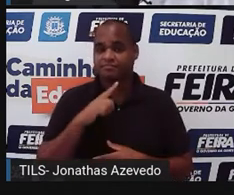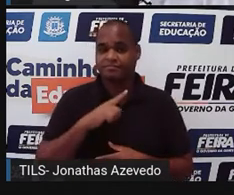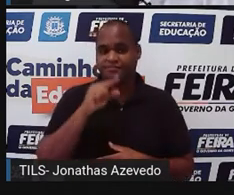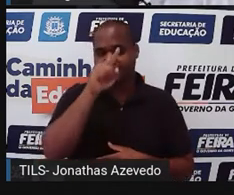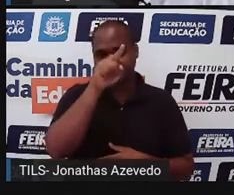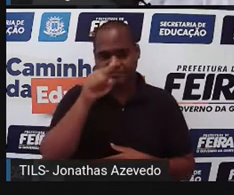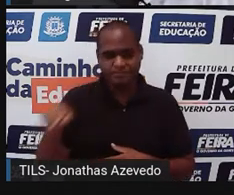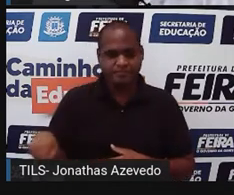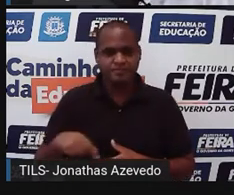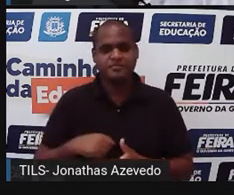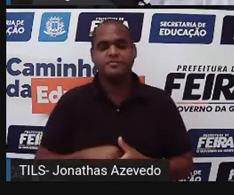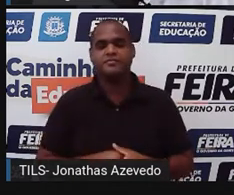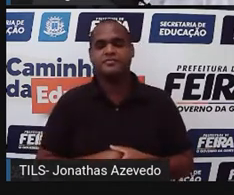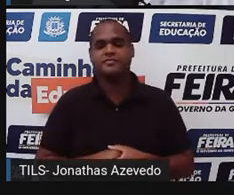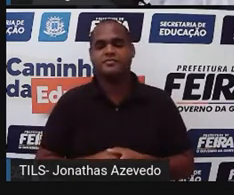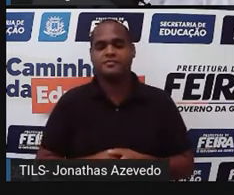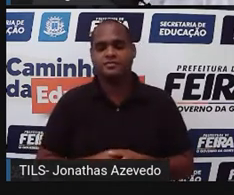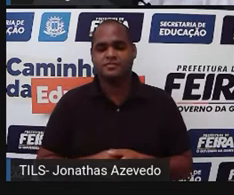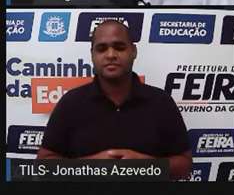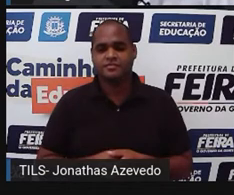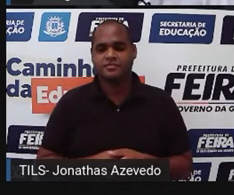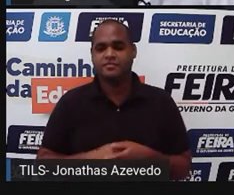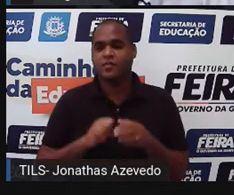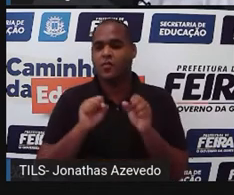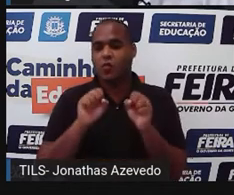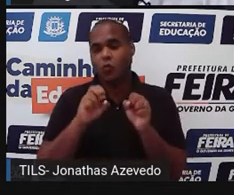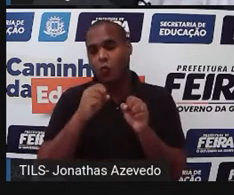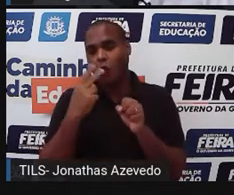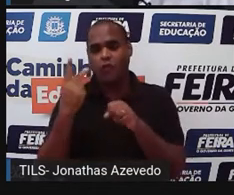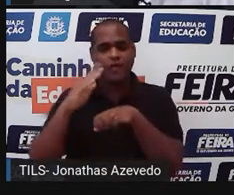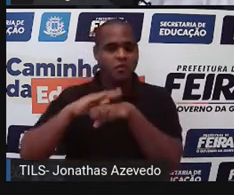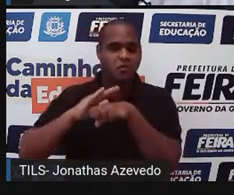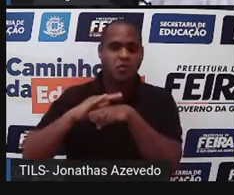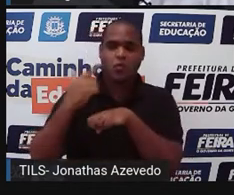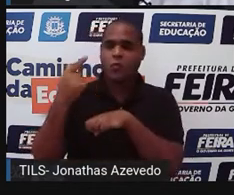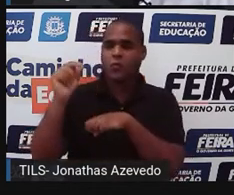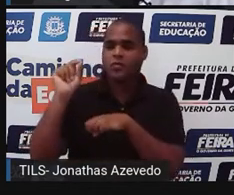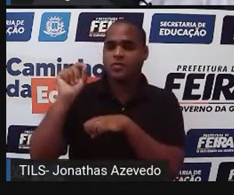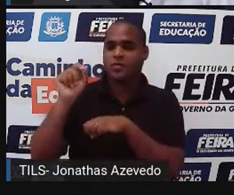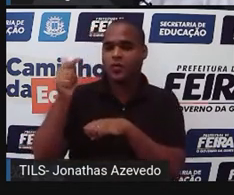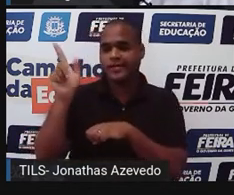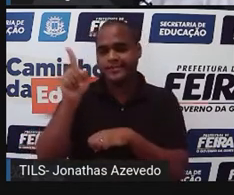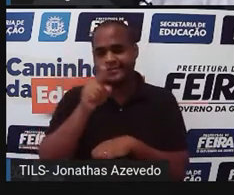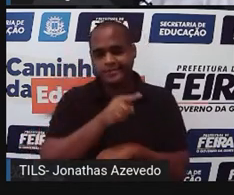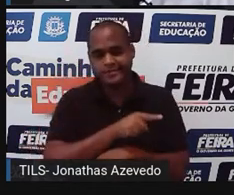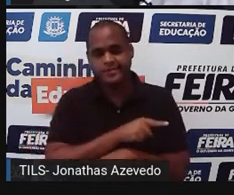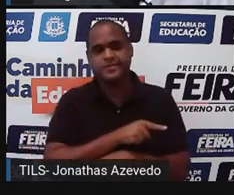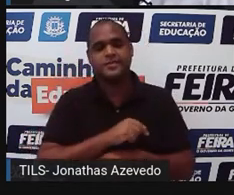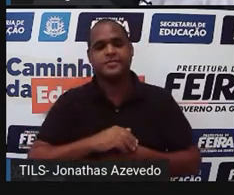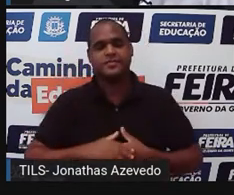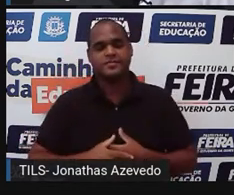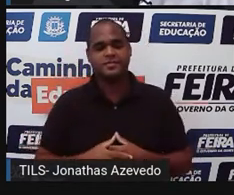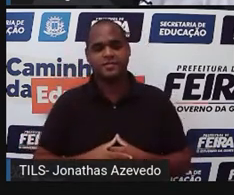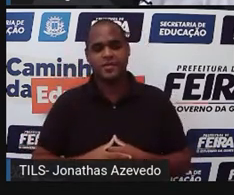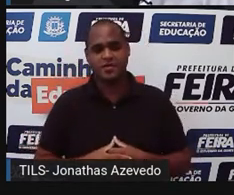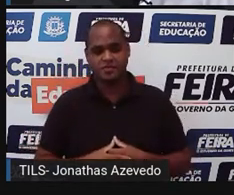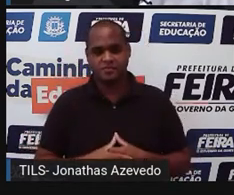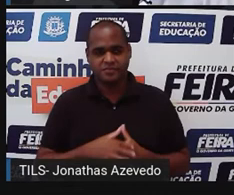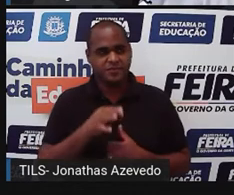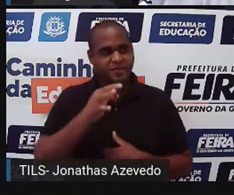uma linha aqui ó o ou se você escolheu essa ou vai passar uma linha aqui